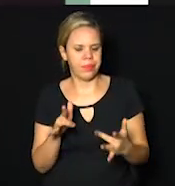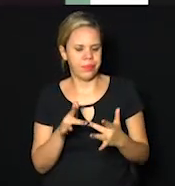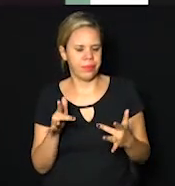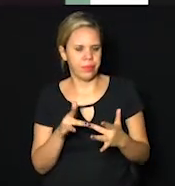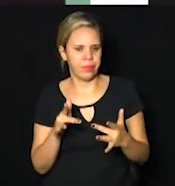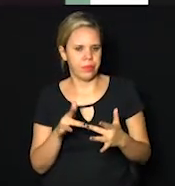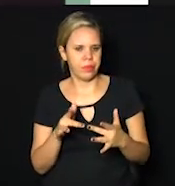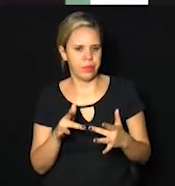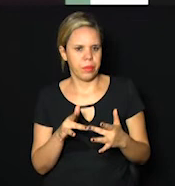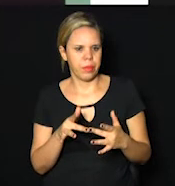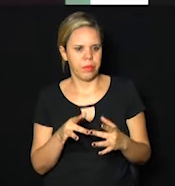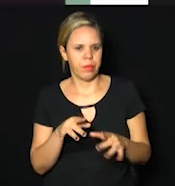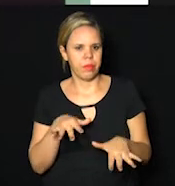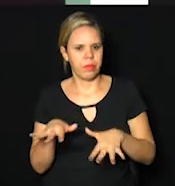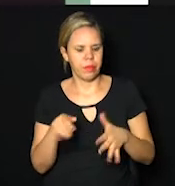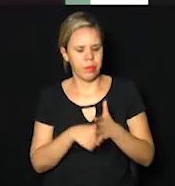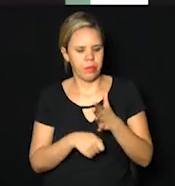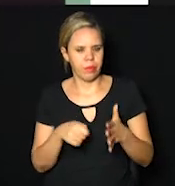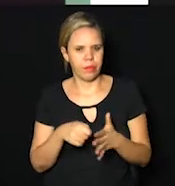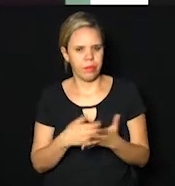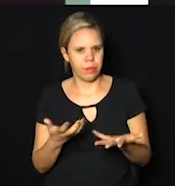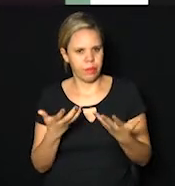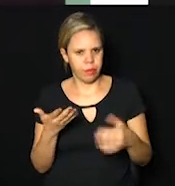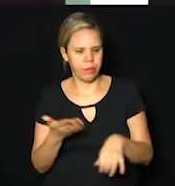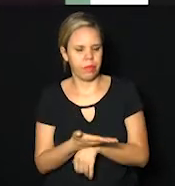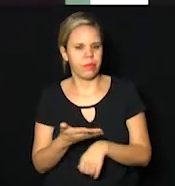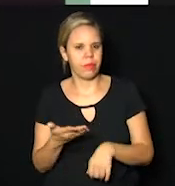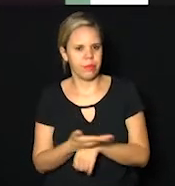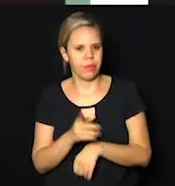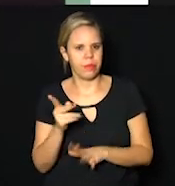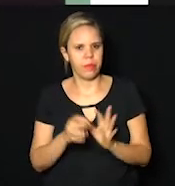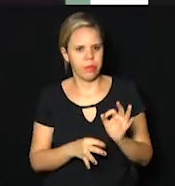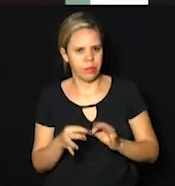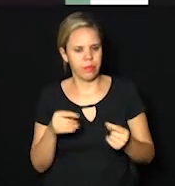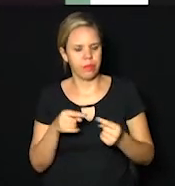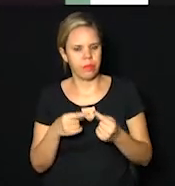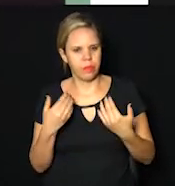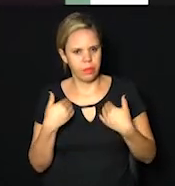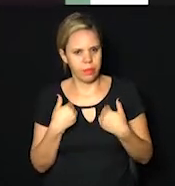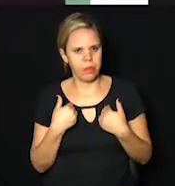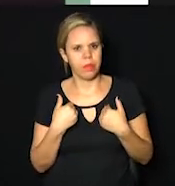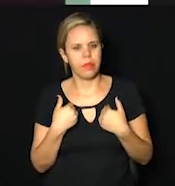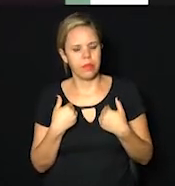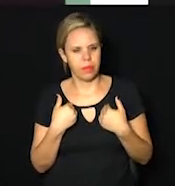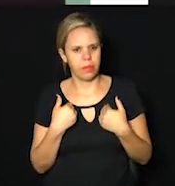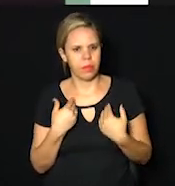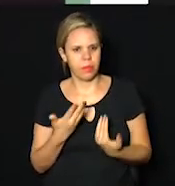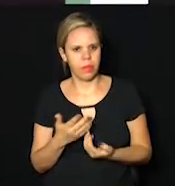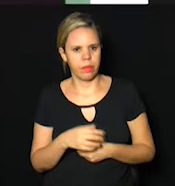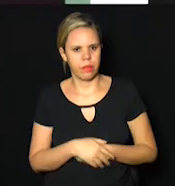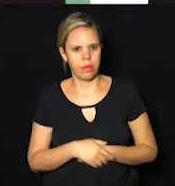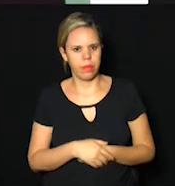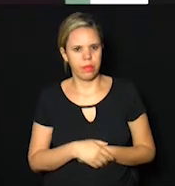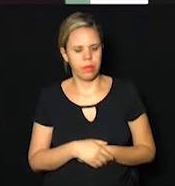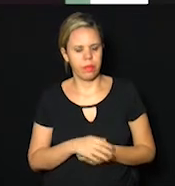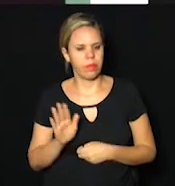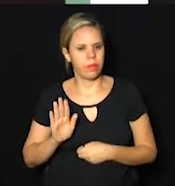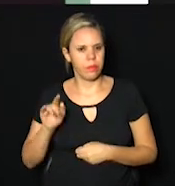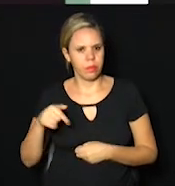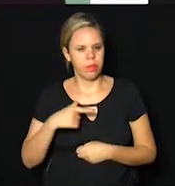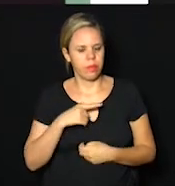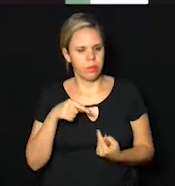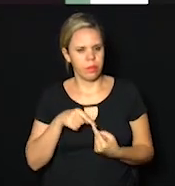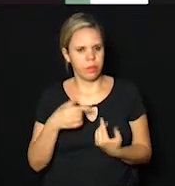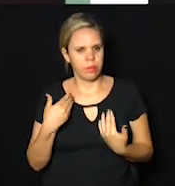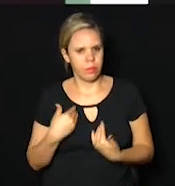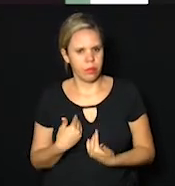olham para aquele movimento e dizem eu quero participar, este projeto tem a ver comigo, este candidato tem a ver comigo,